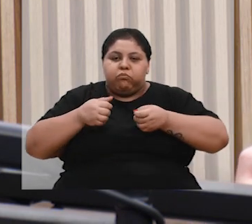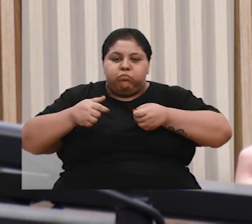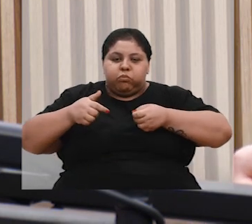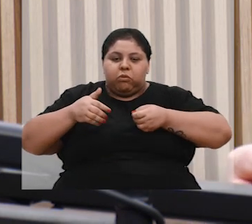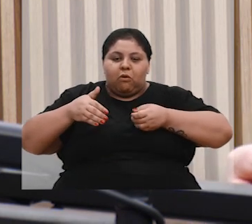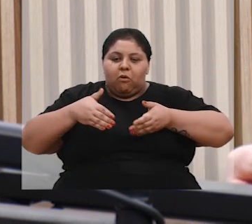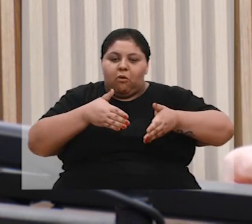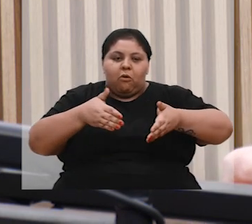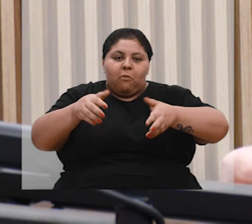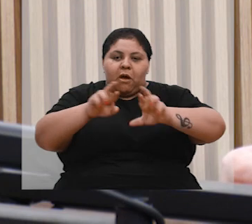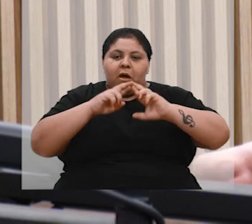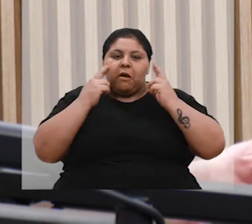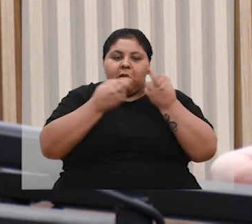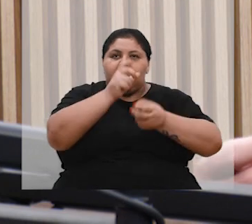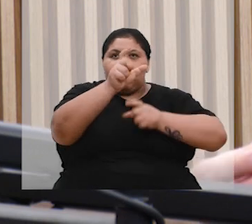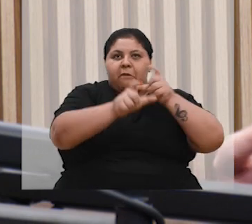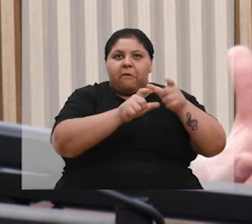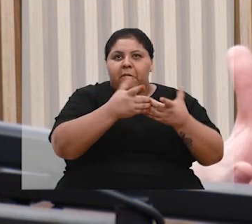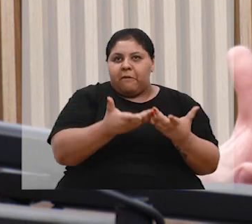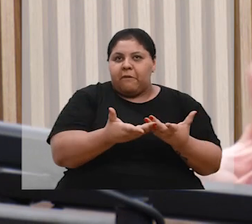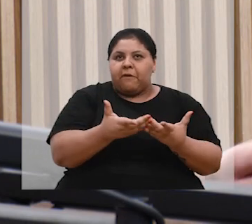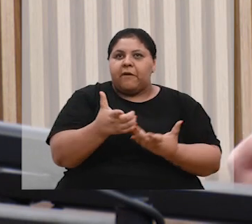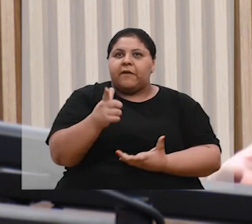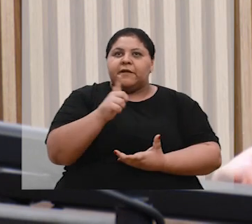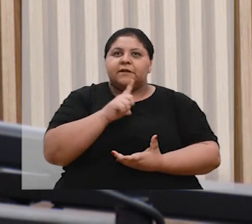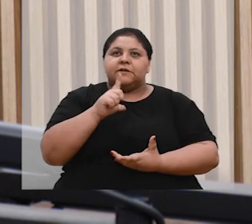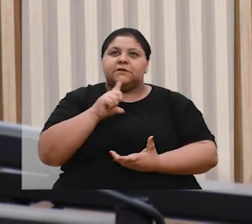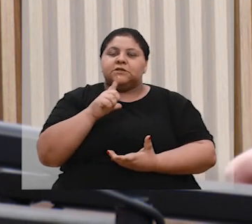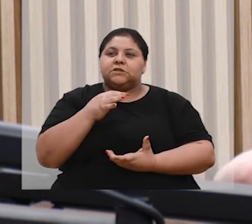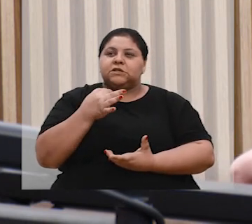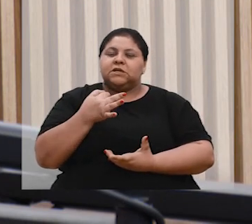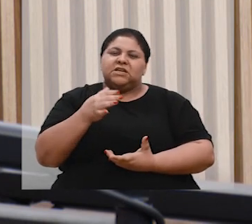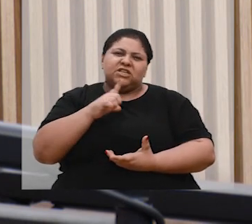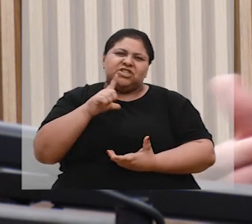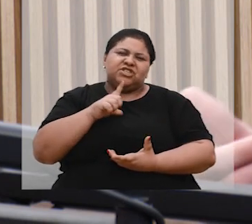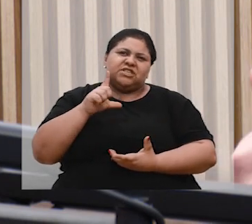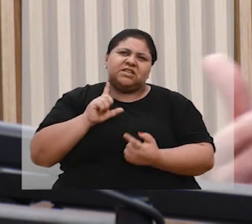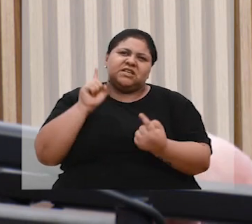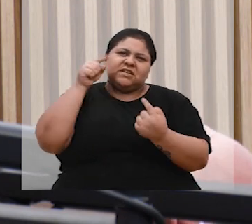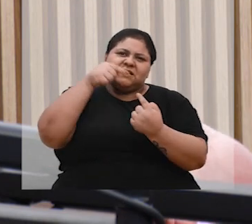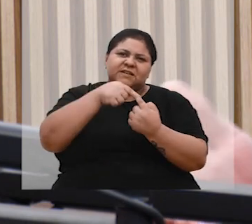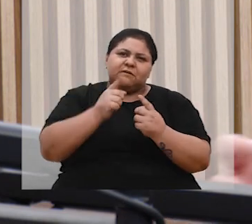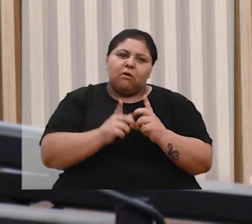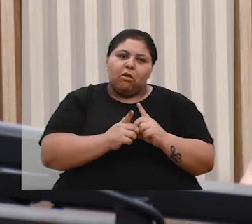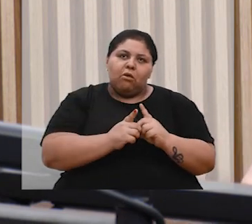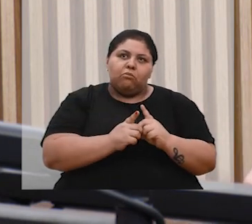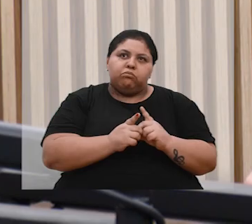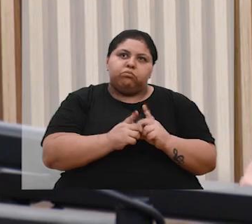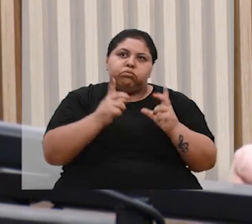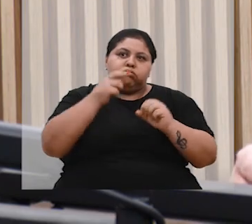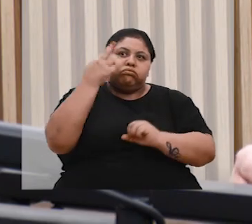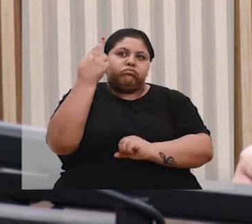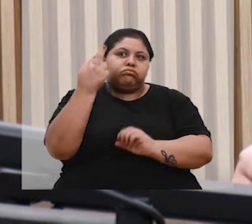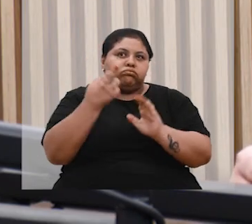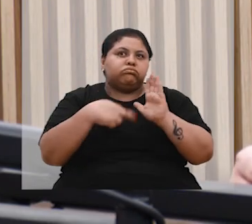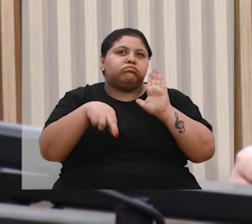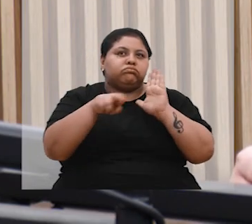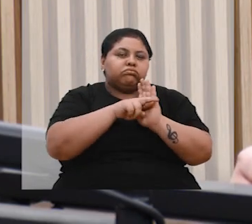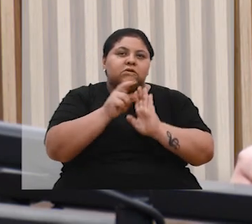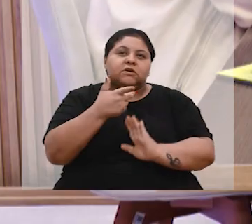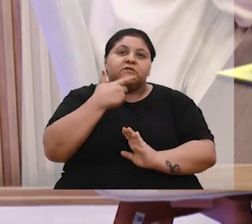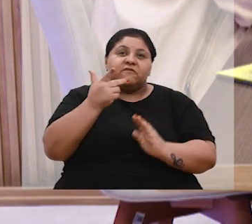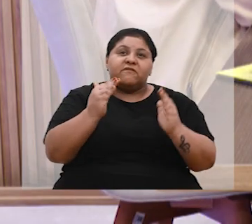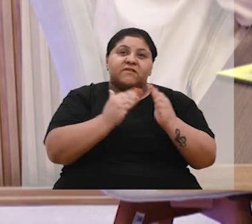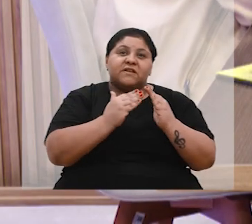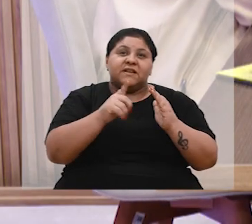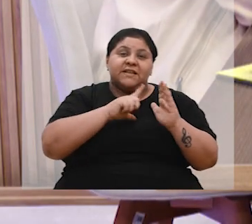reunidas as pessoas. Né? Havia esse espírito. O espírito é esse espírito da redemocratização. Né? E a gente também,